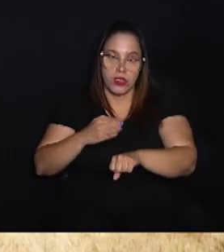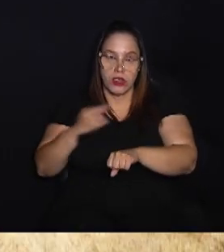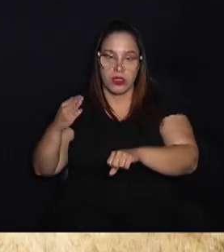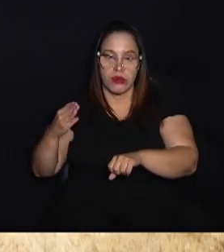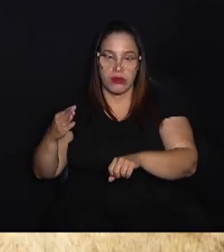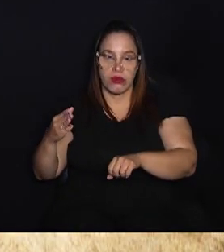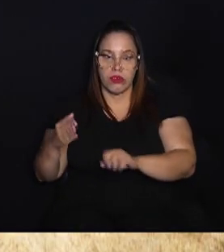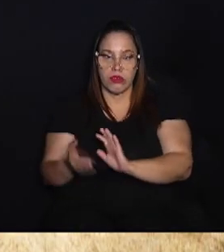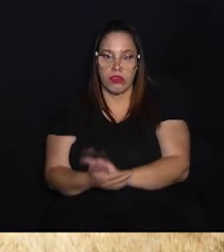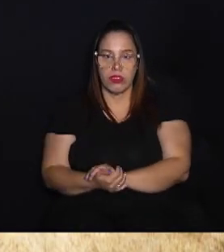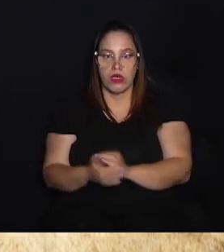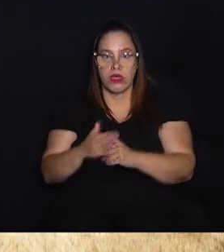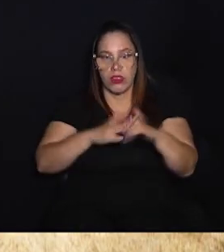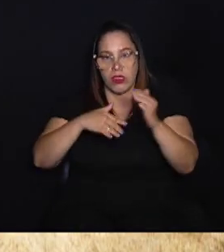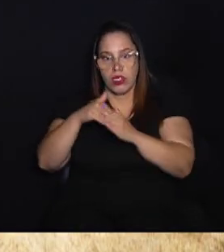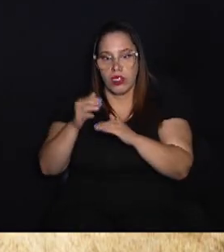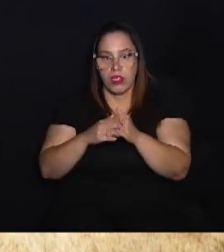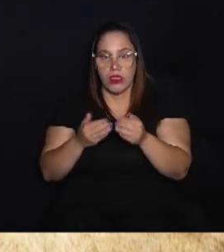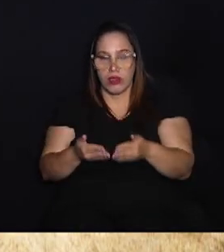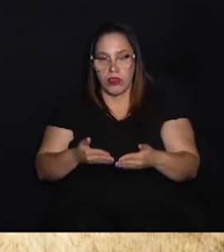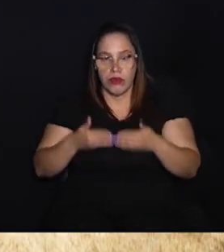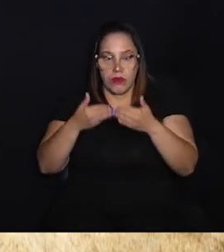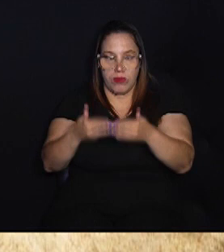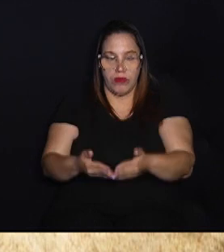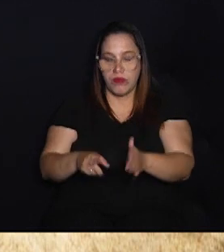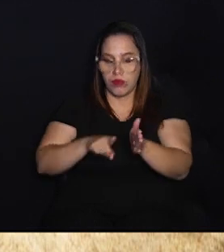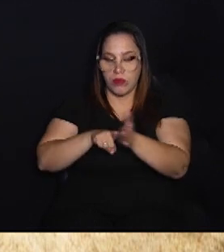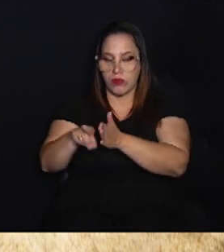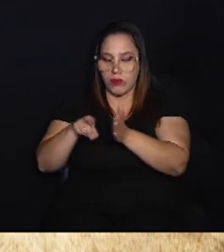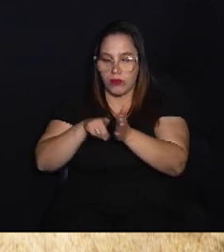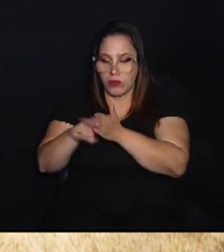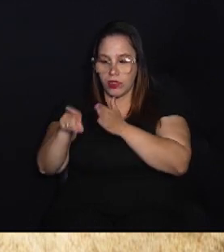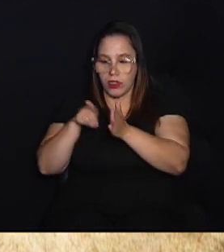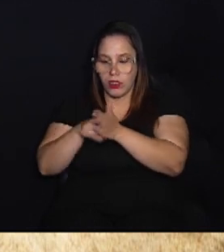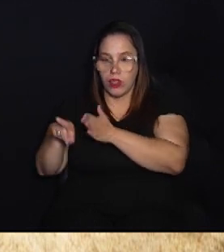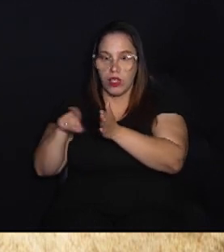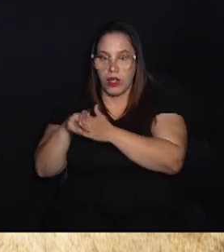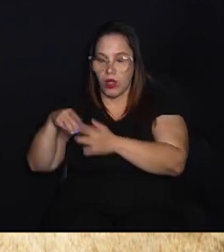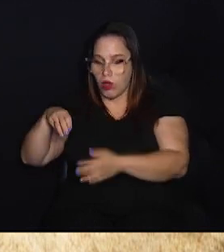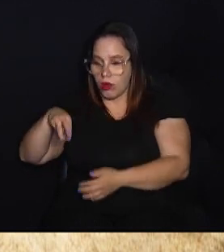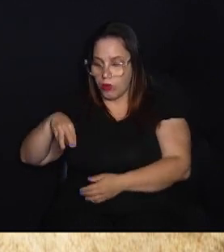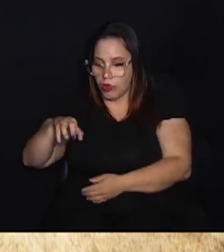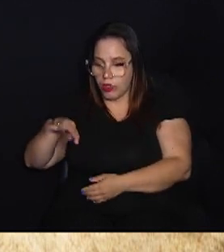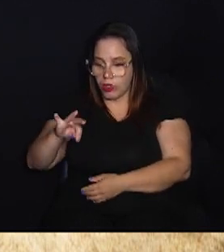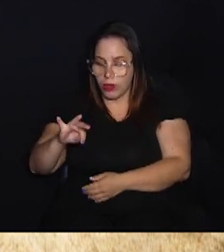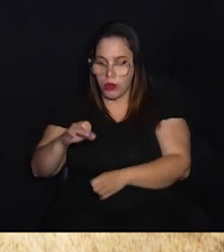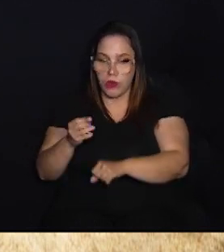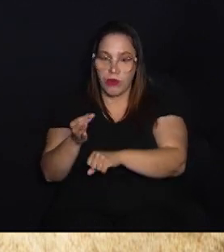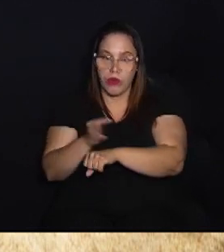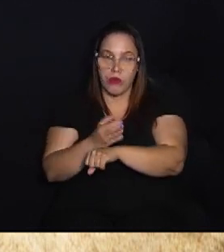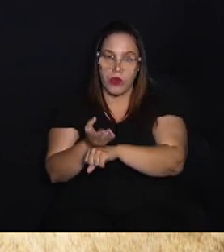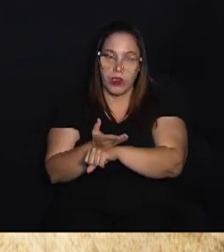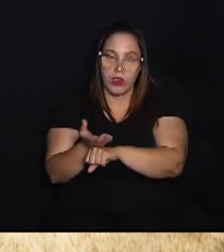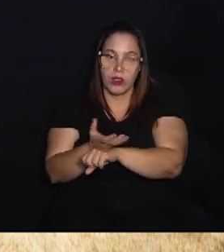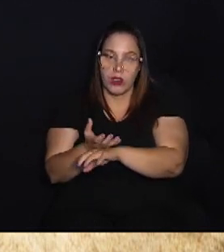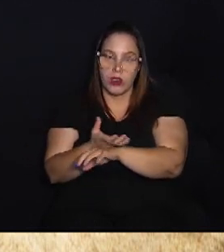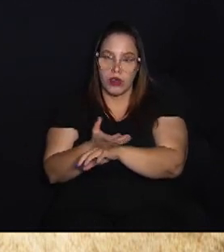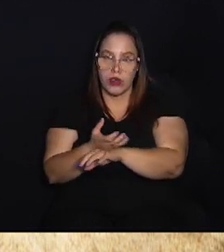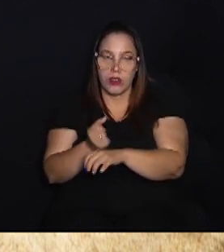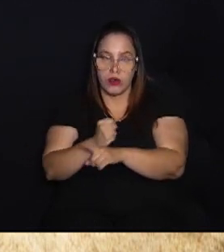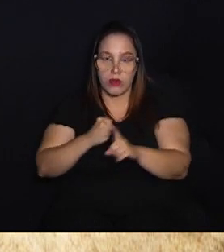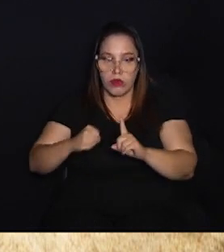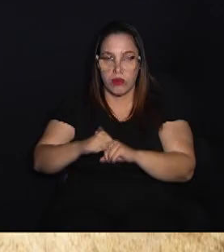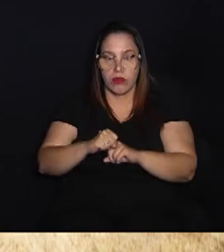volume e a variedade do material permitem pesquisas multidisciplinares que envolvem aspectos econômicos,